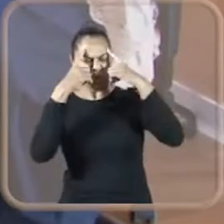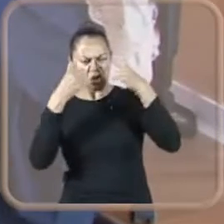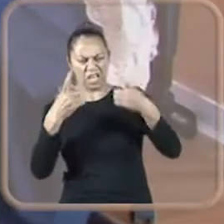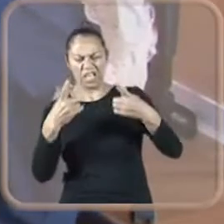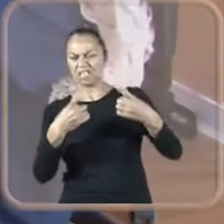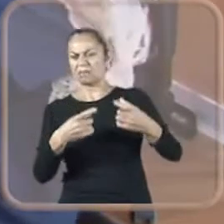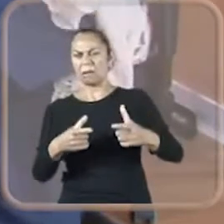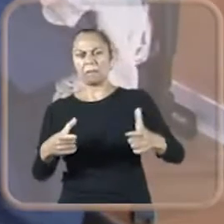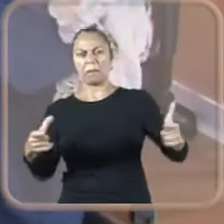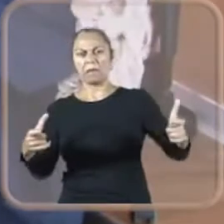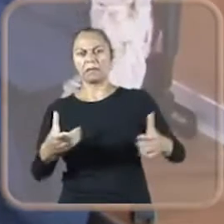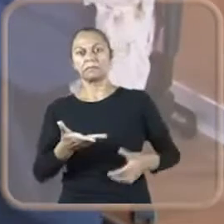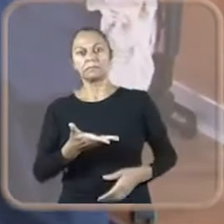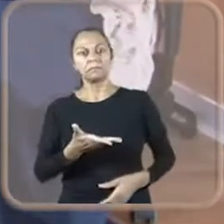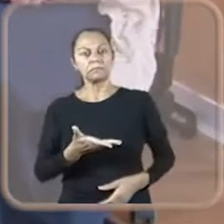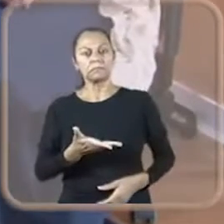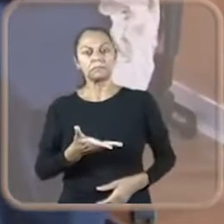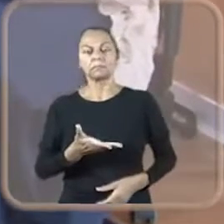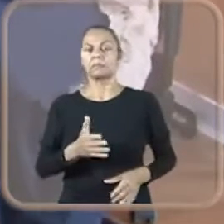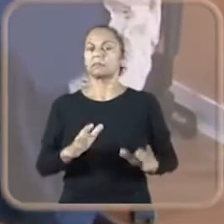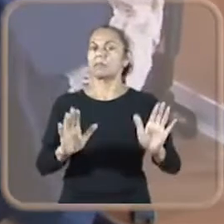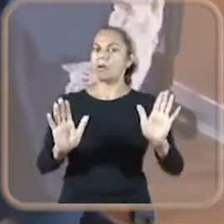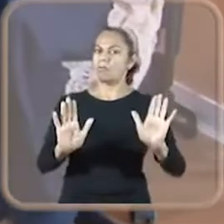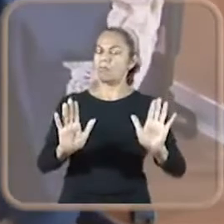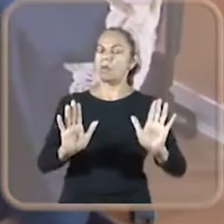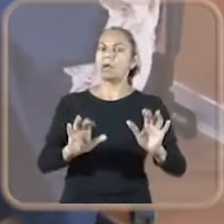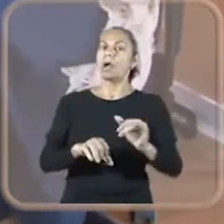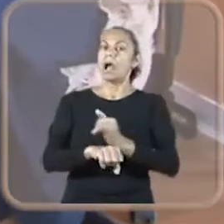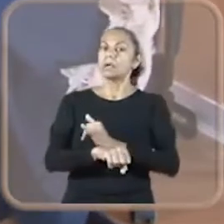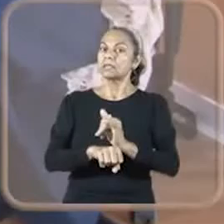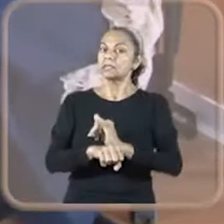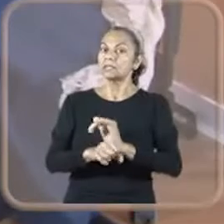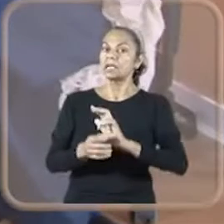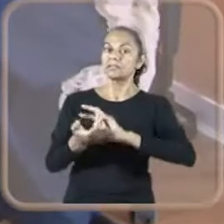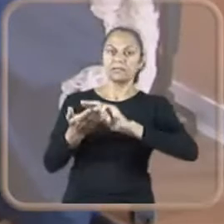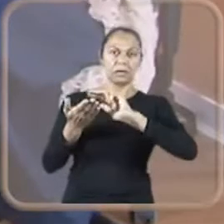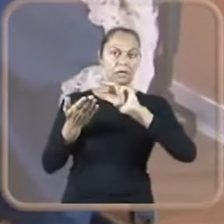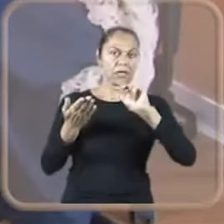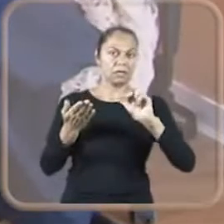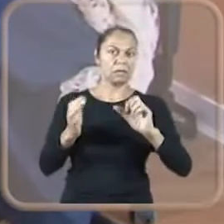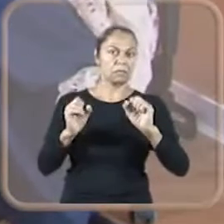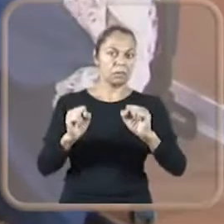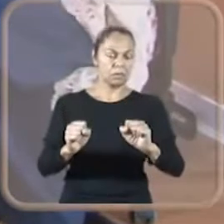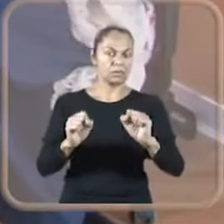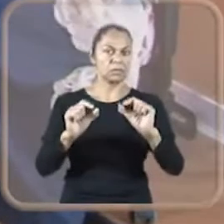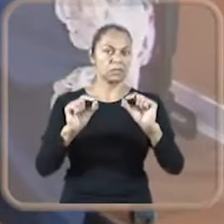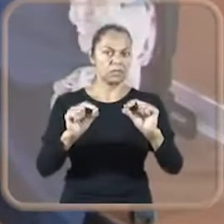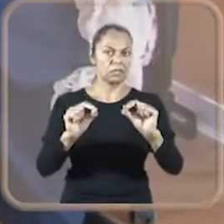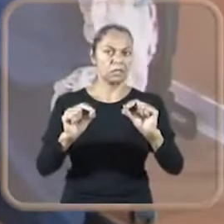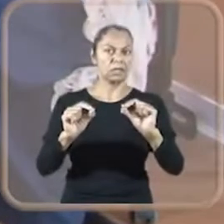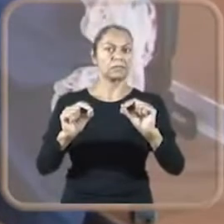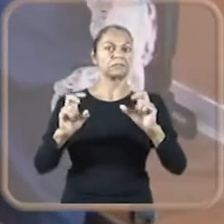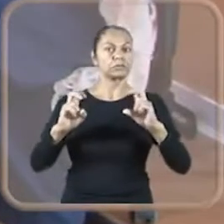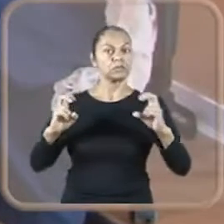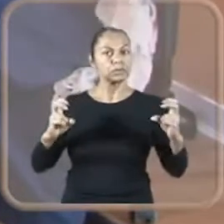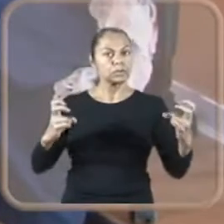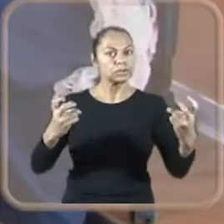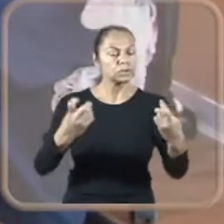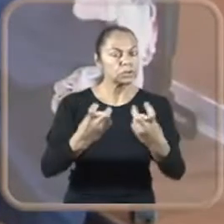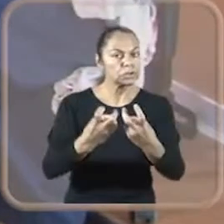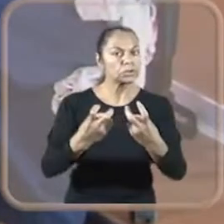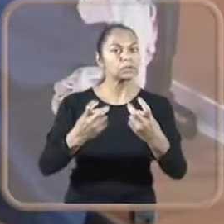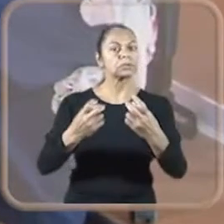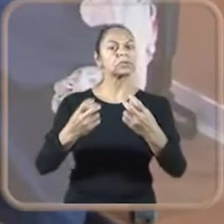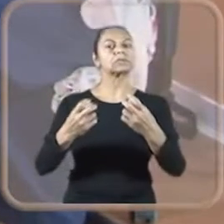uma metodologia nova, não é? Você pode usar de várias formas. Os círculos conflitivos, e aí, por exemplo, nós temos os